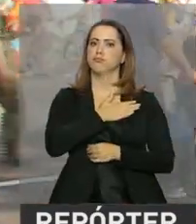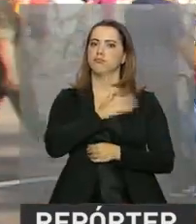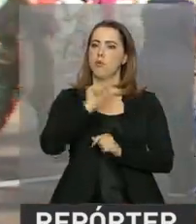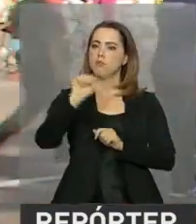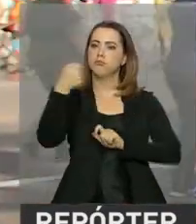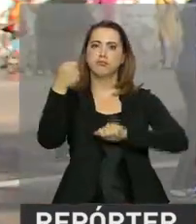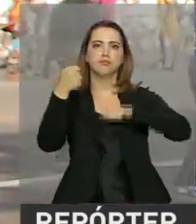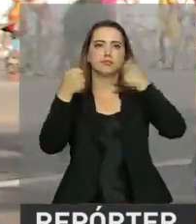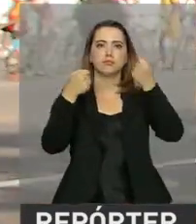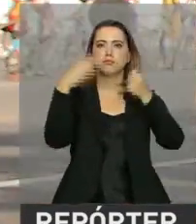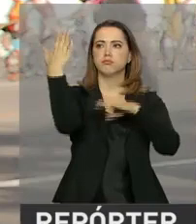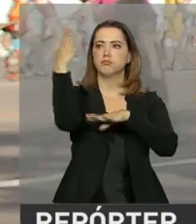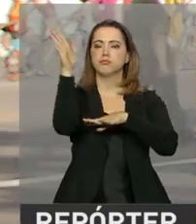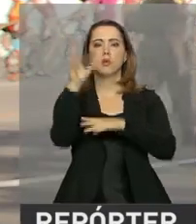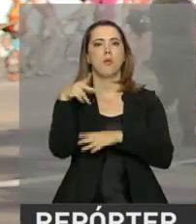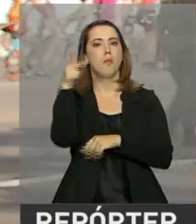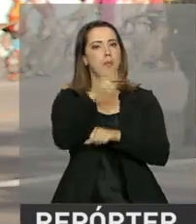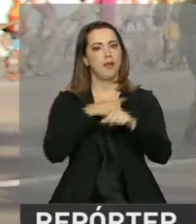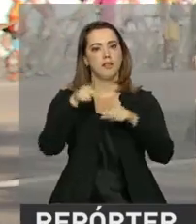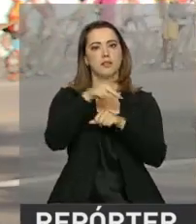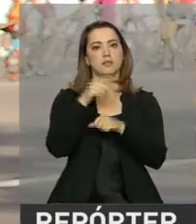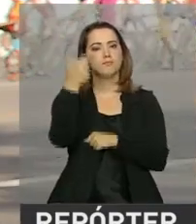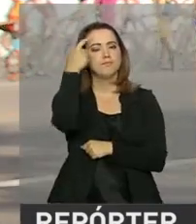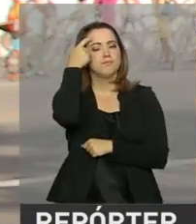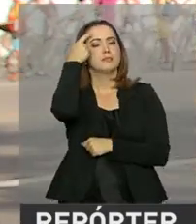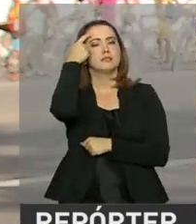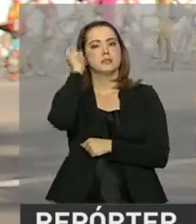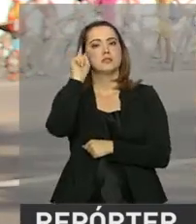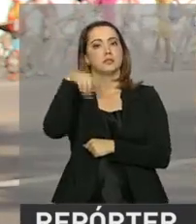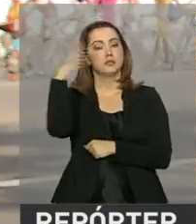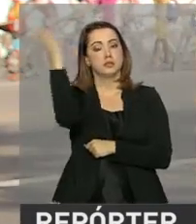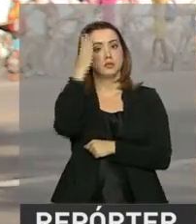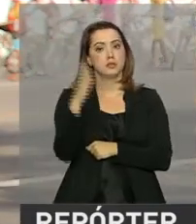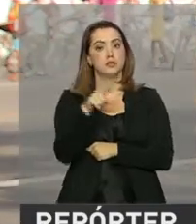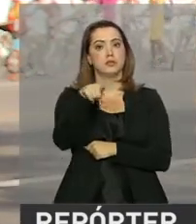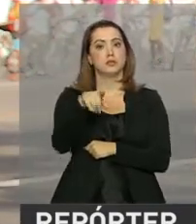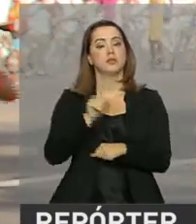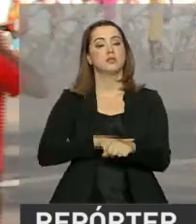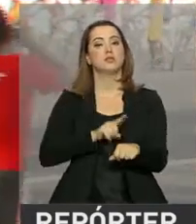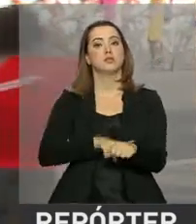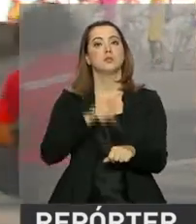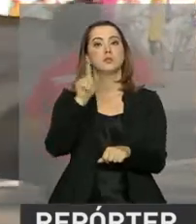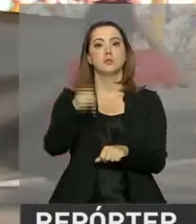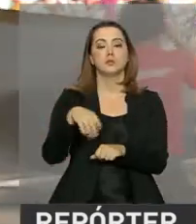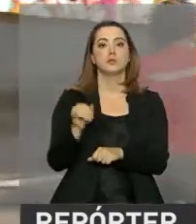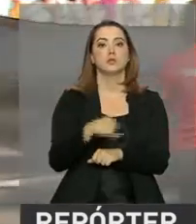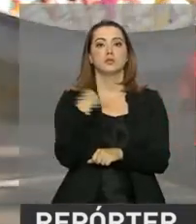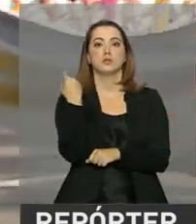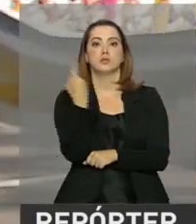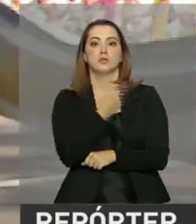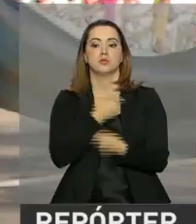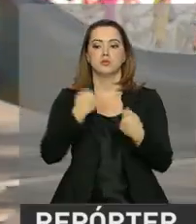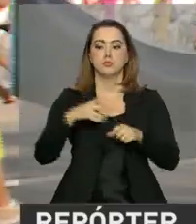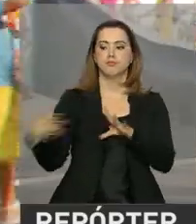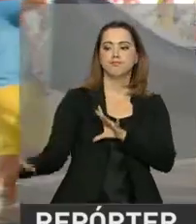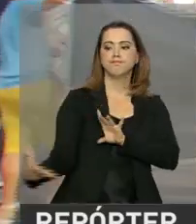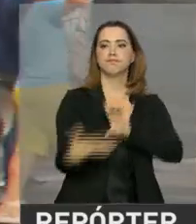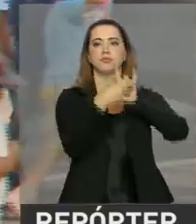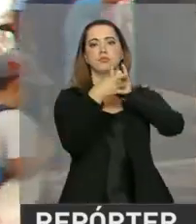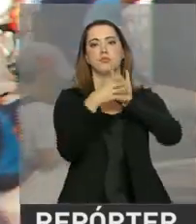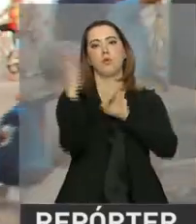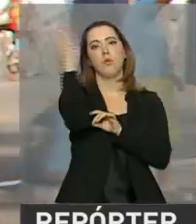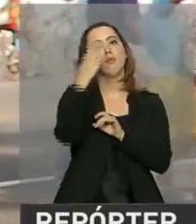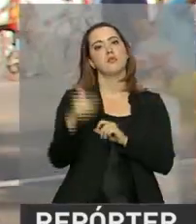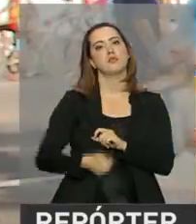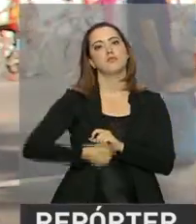país Ele vai entender que ele é que ele é um brasileiro e que nesse momento mais do que nunca nós temos que estar Unidos para fazer um Brasil